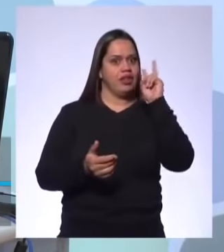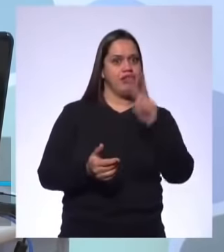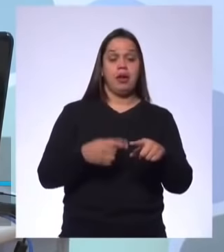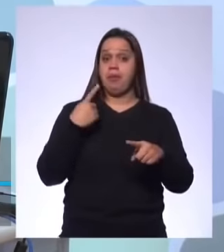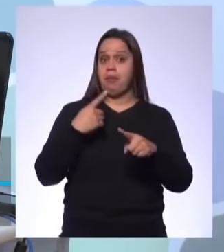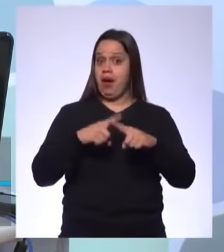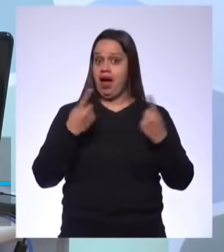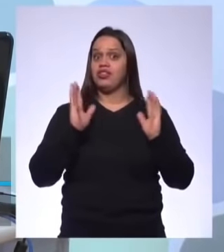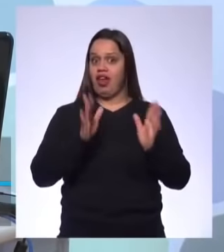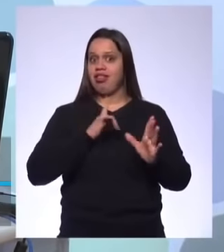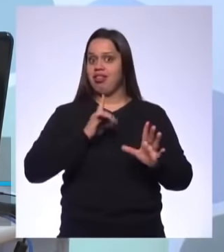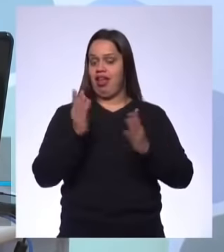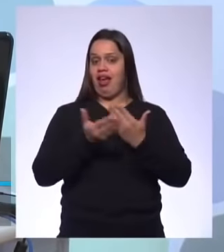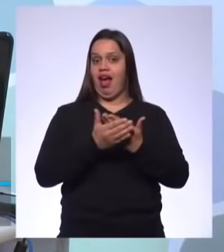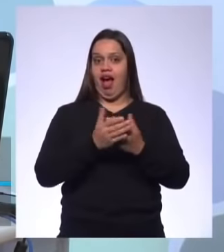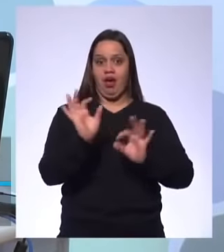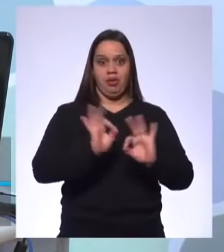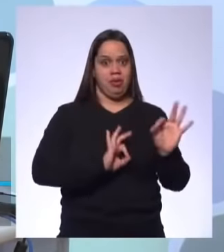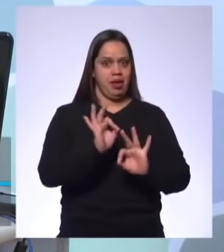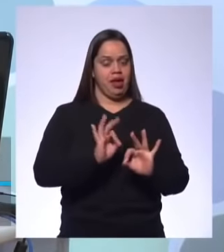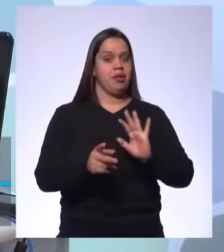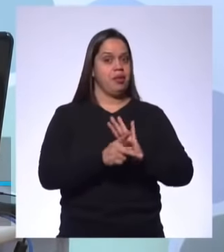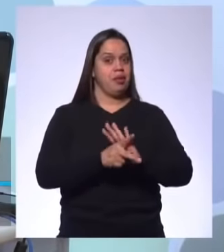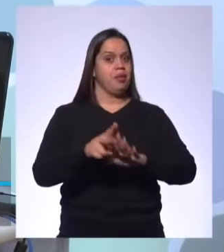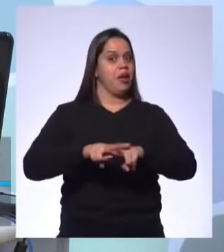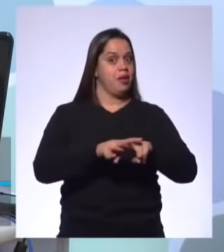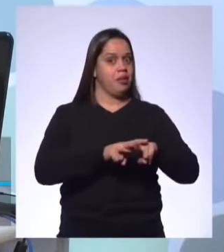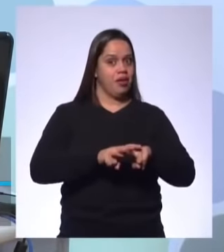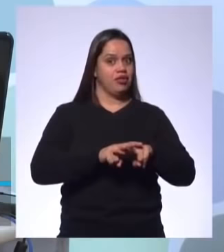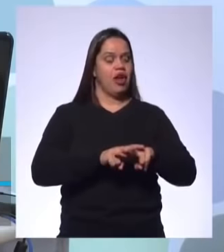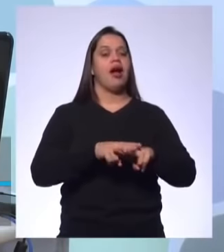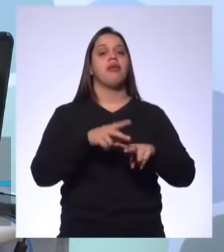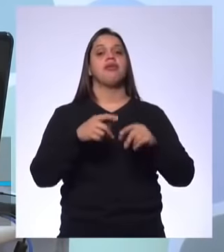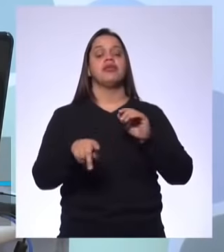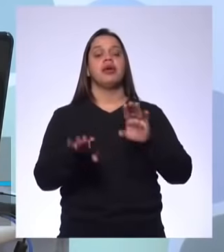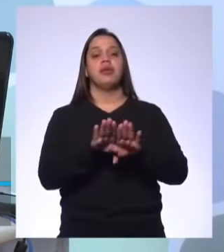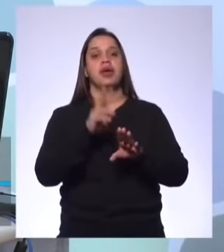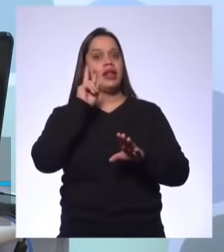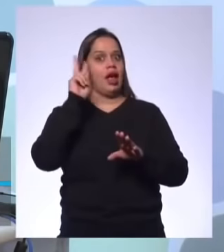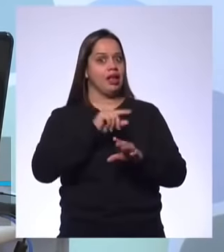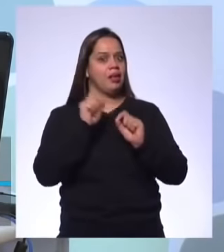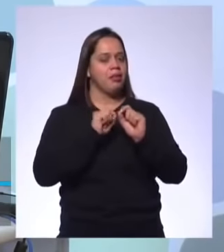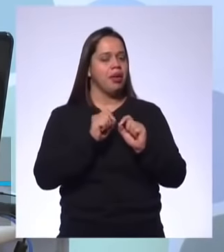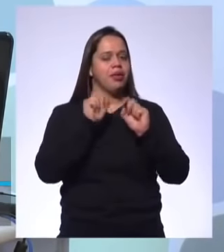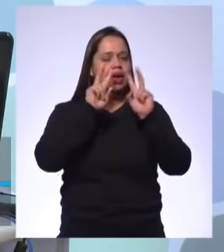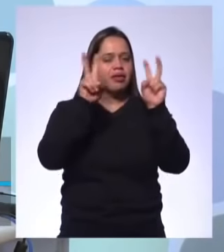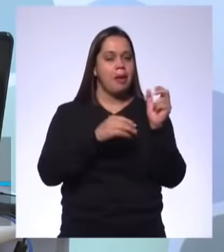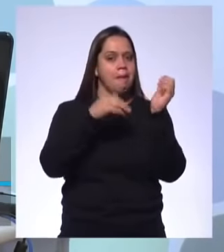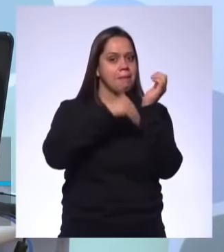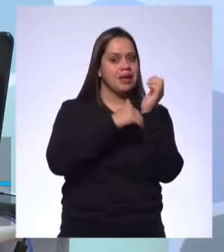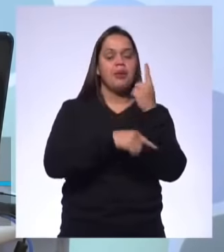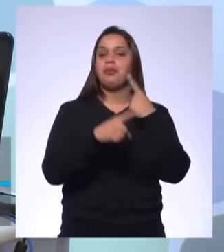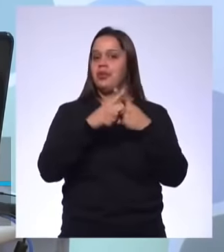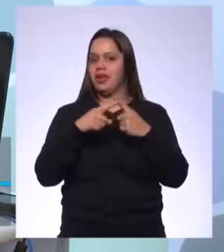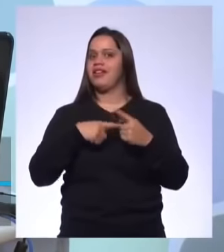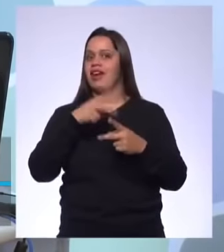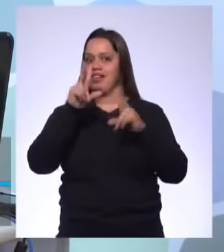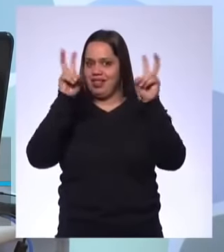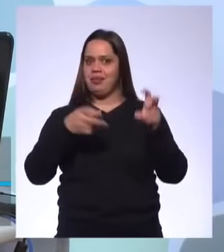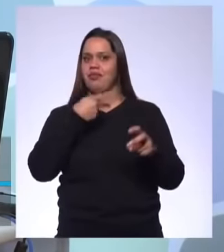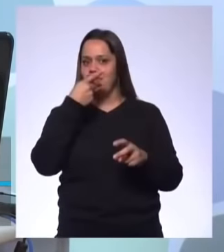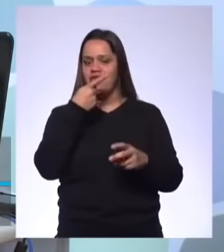aí preparadas em relação a essa recuperação e temos lá o conto de mistério. Então, eu quero que vocês lembrem, hein? Porque eu vou falar sobre isso.